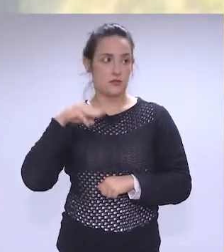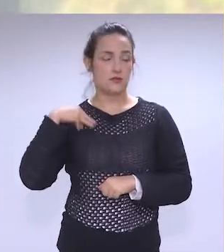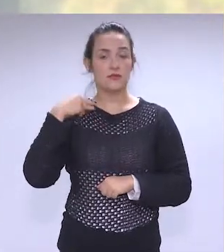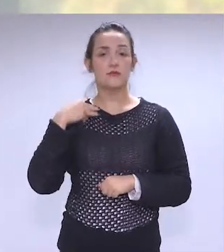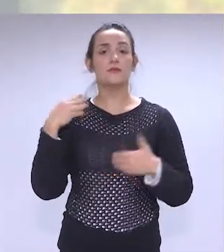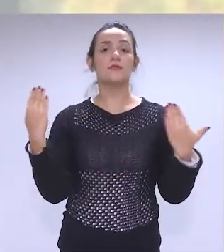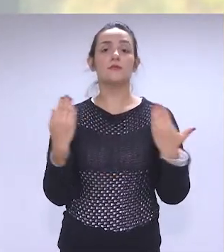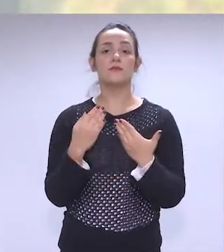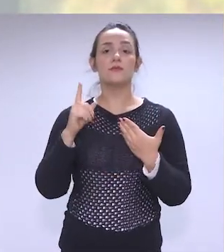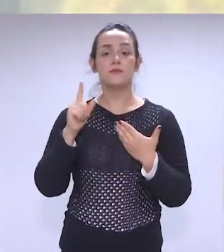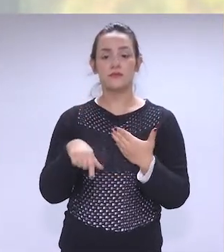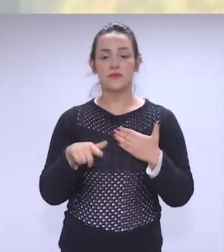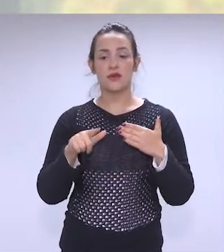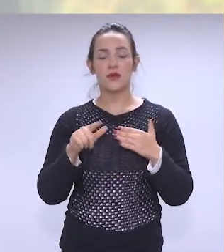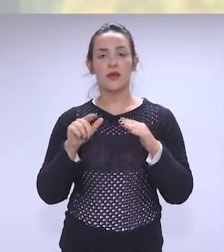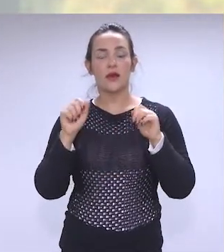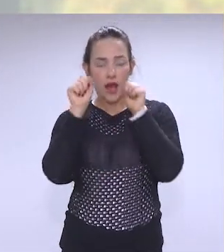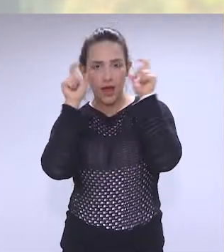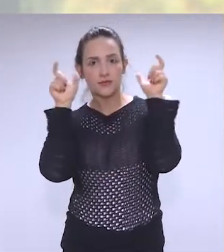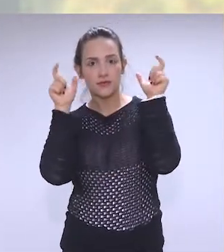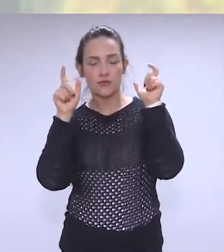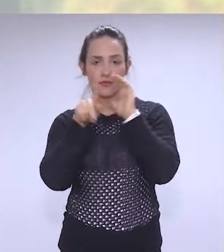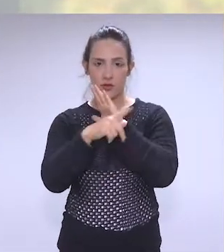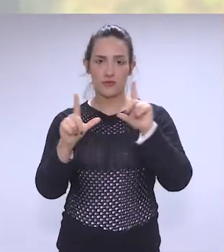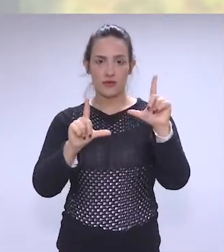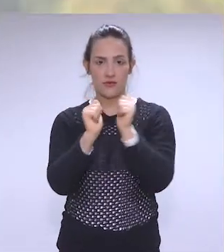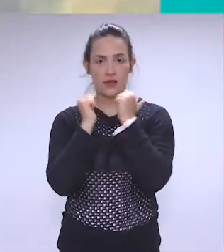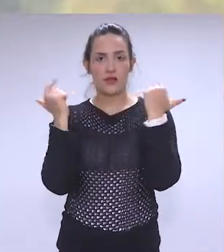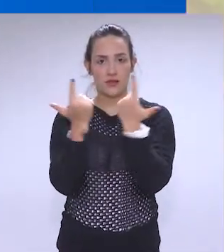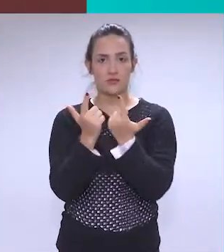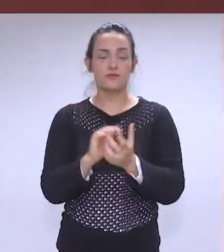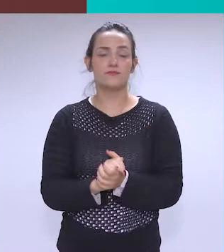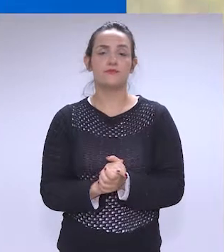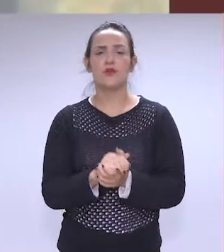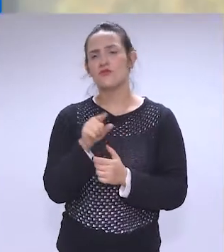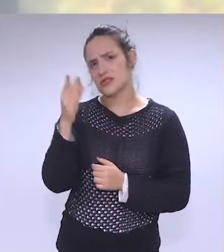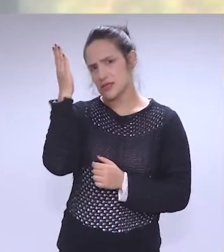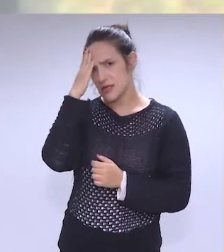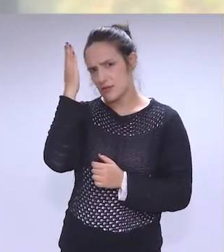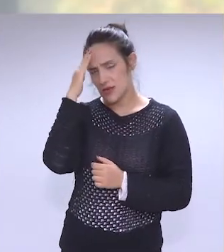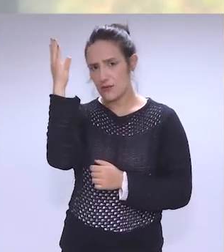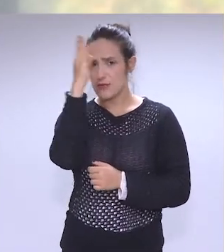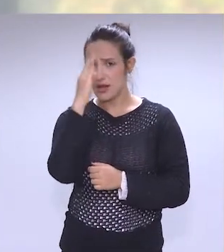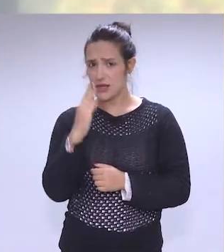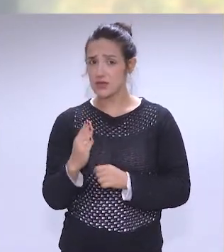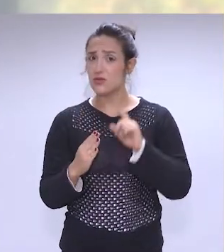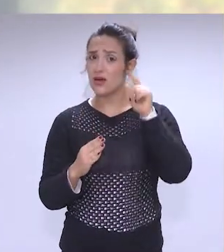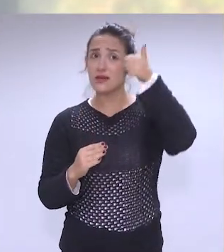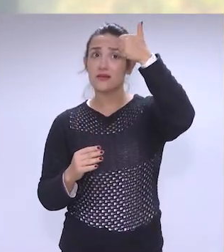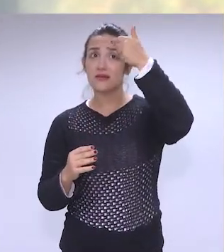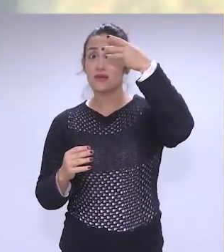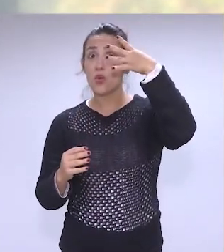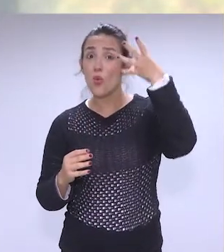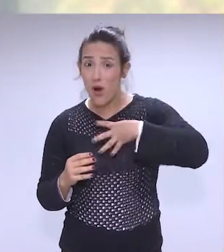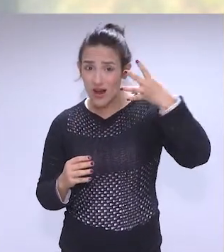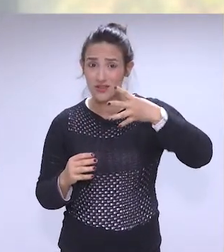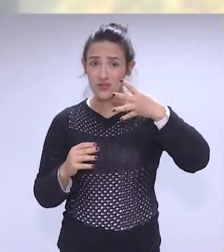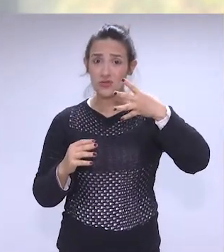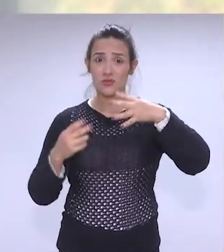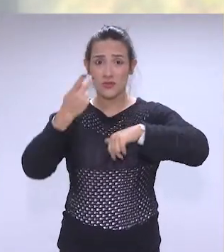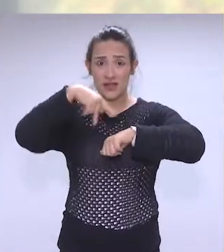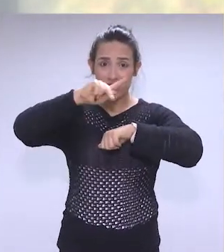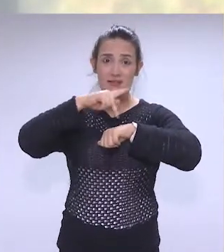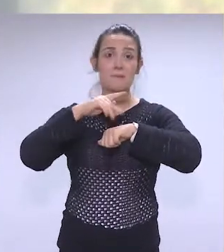você acompanha comigo agora o programa Fique Ligado da TV Alemes. Você sabia que o Brasil é o 4º país no